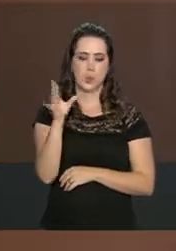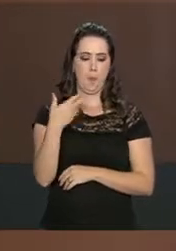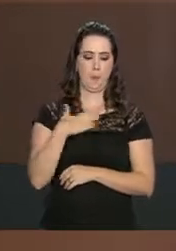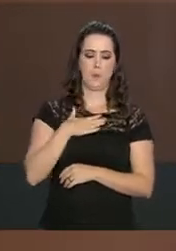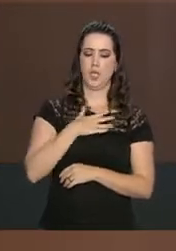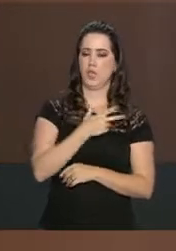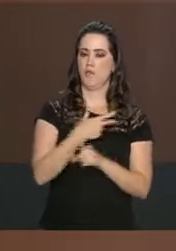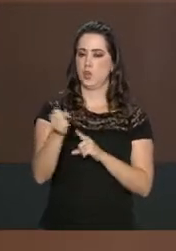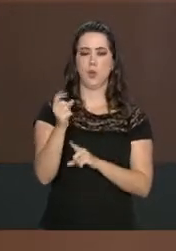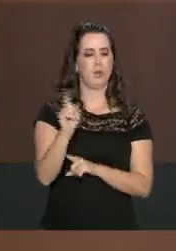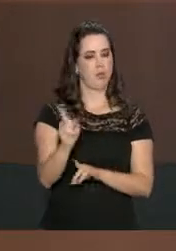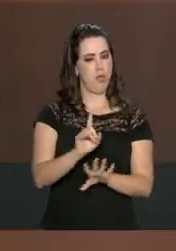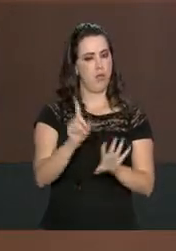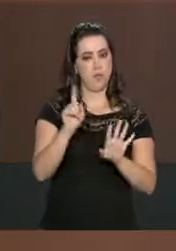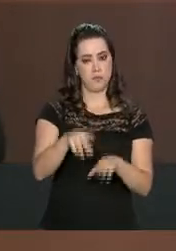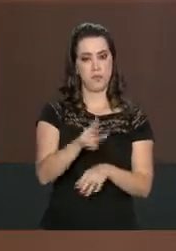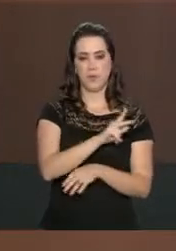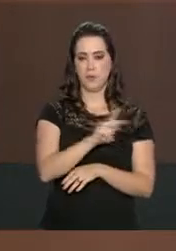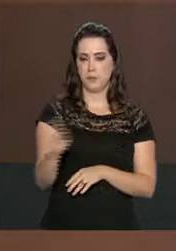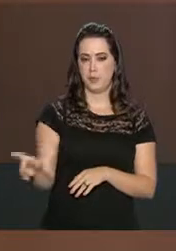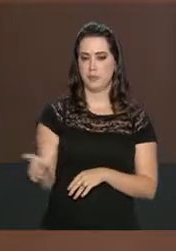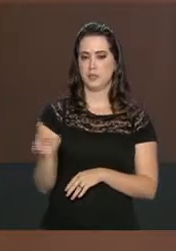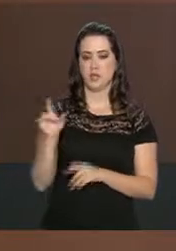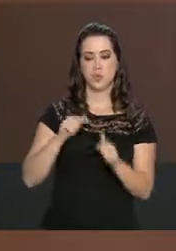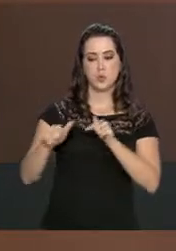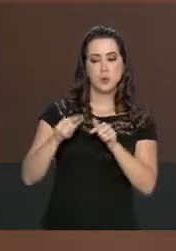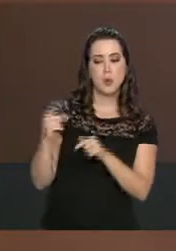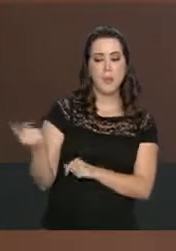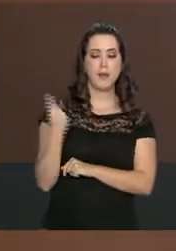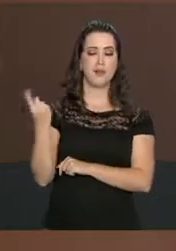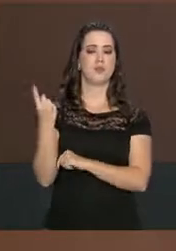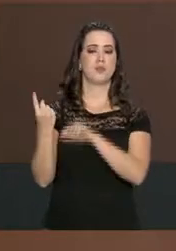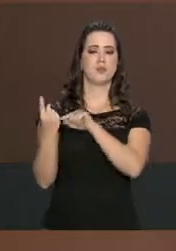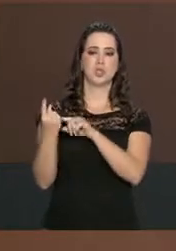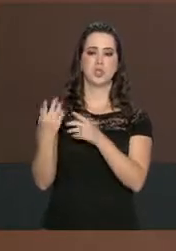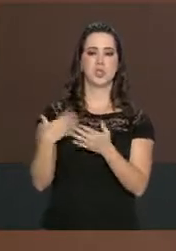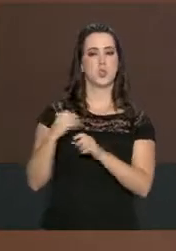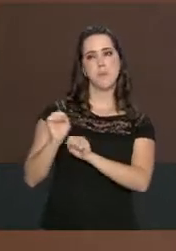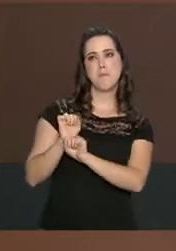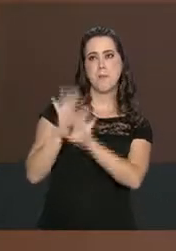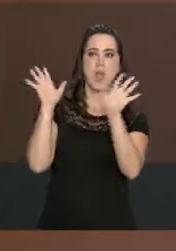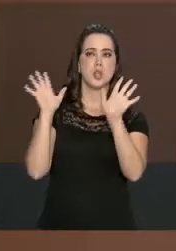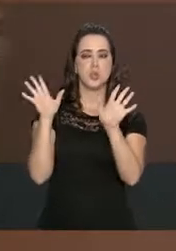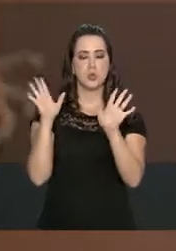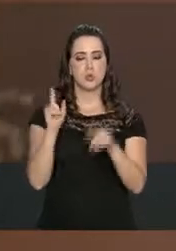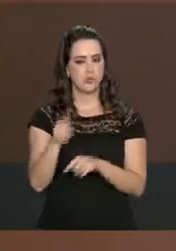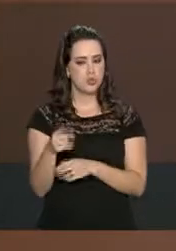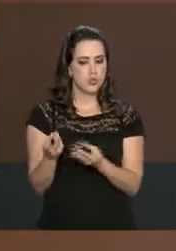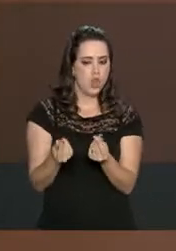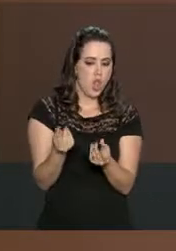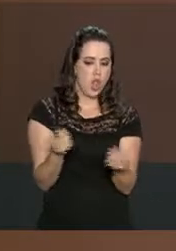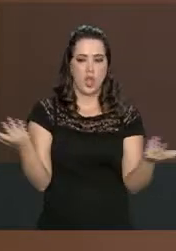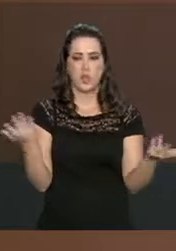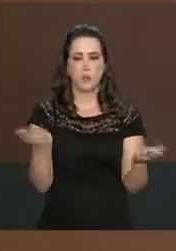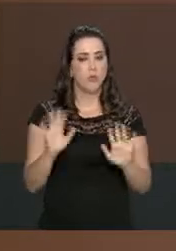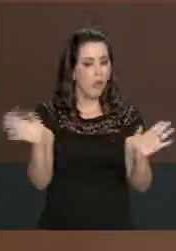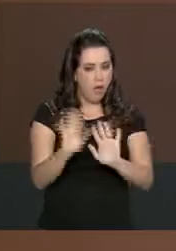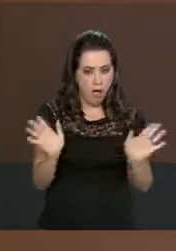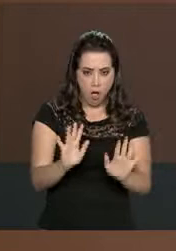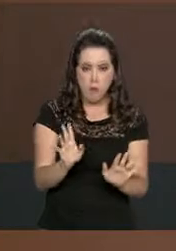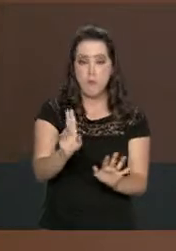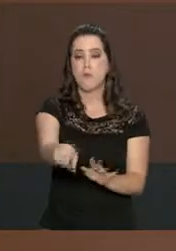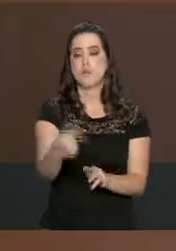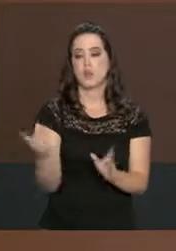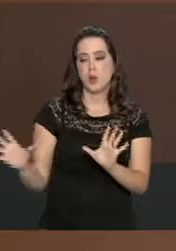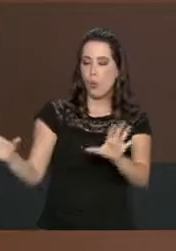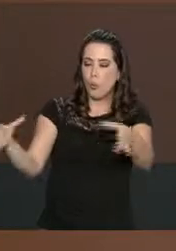República. Vocês sabem que o presidente não age sozinho, ele não tem a capacidade mágica de operar recursos, etc. Ele faz